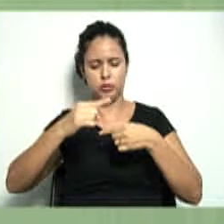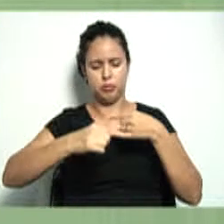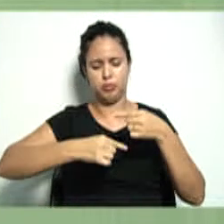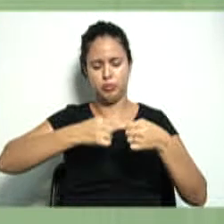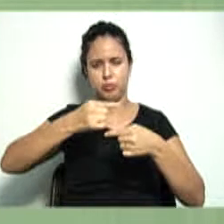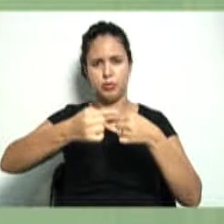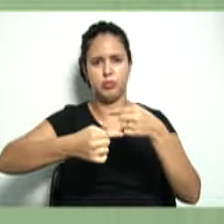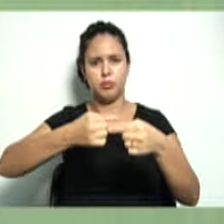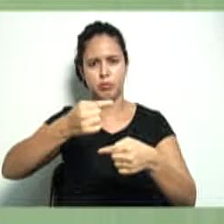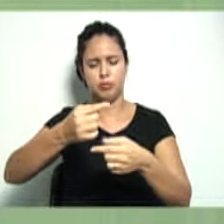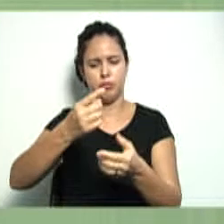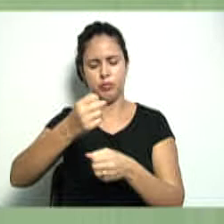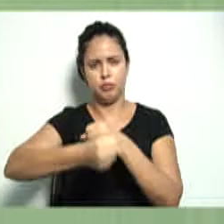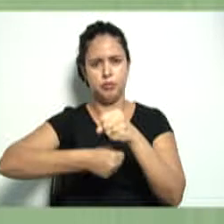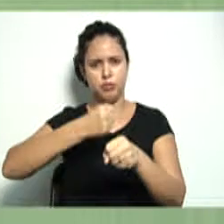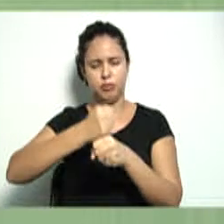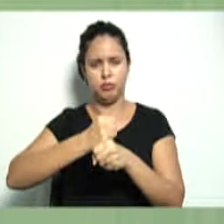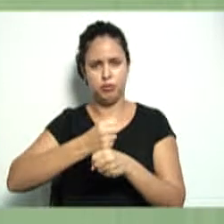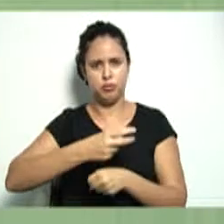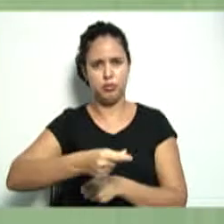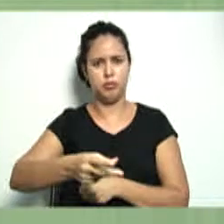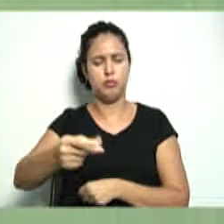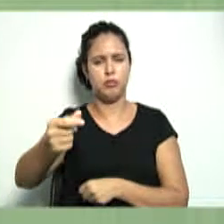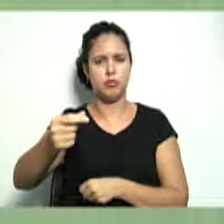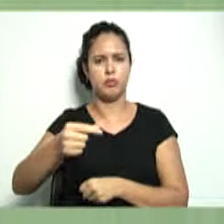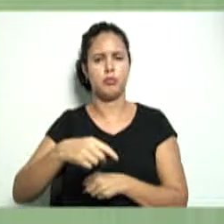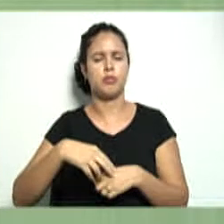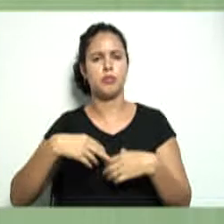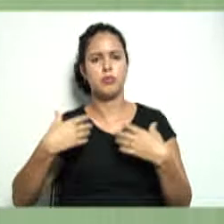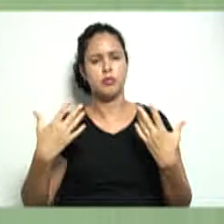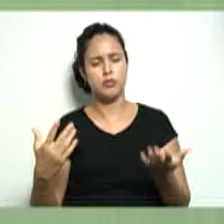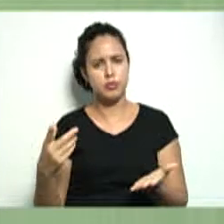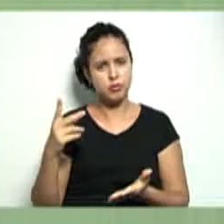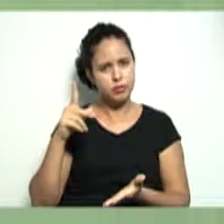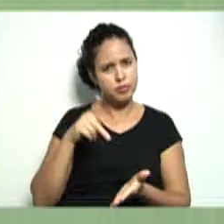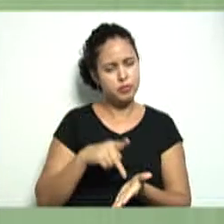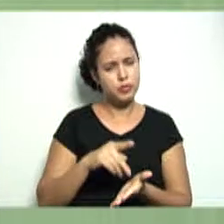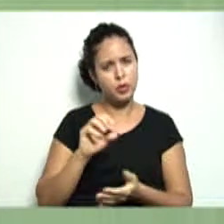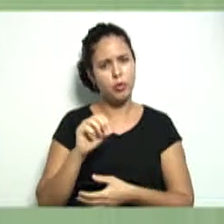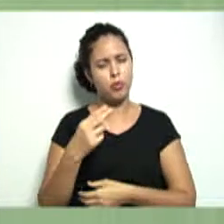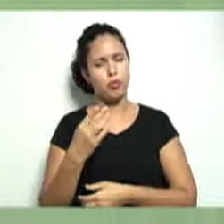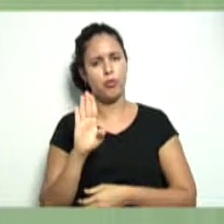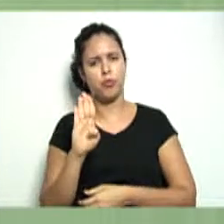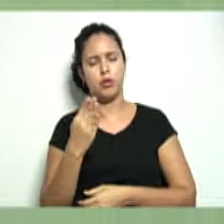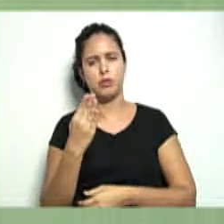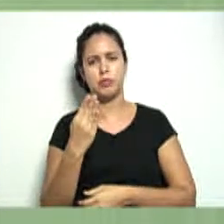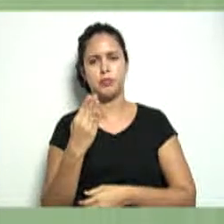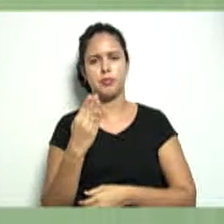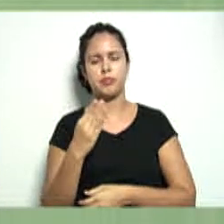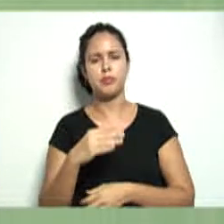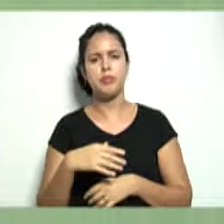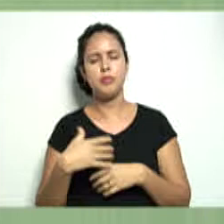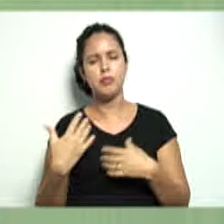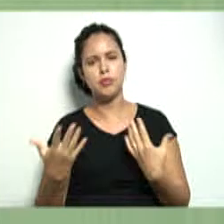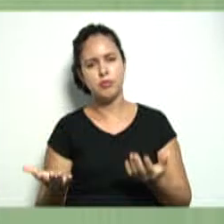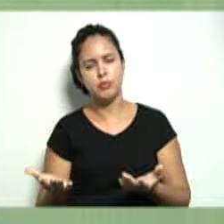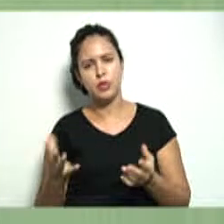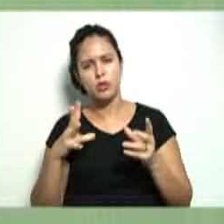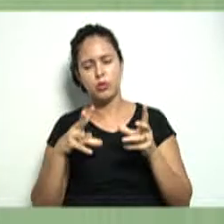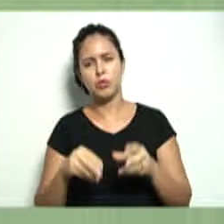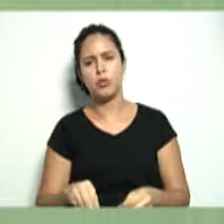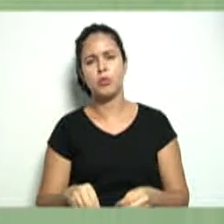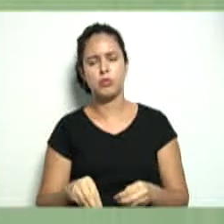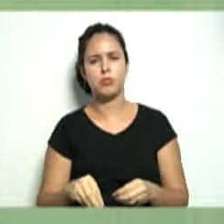reprodução. Essa aqui, professor Eliene, alguém marcou essa como verdadeira, será? Deixa eu ver aqui, parece que não, hein? Todo